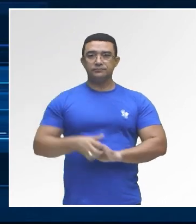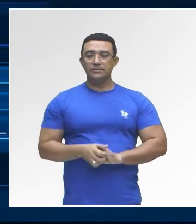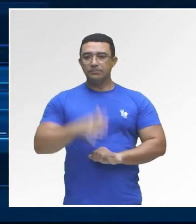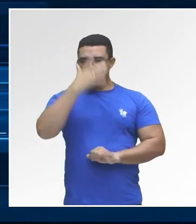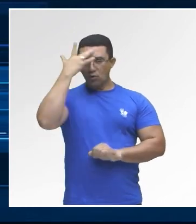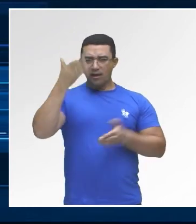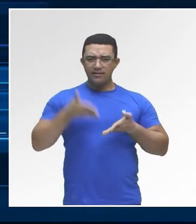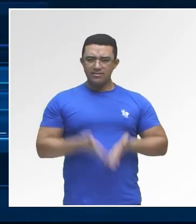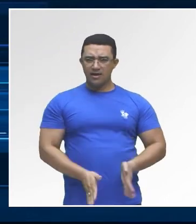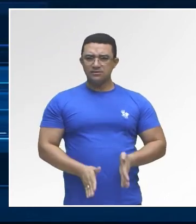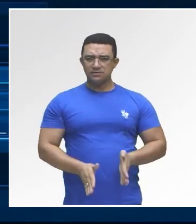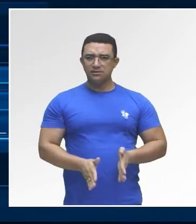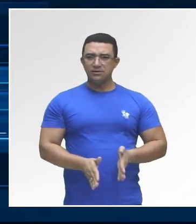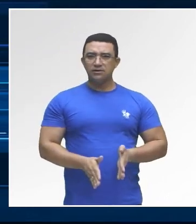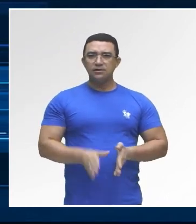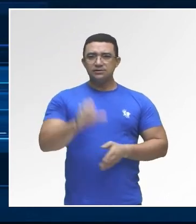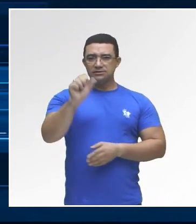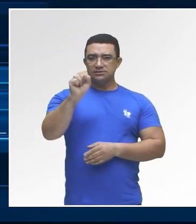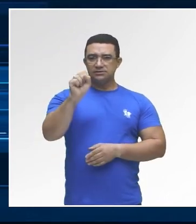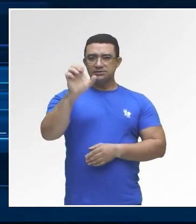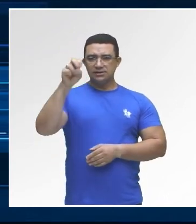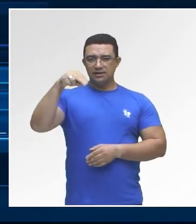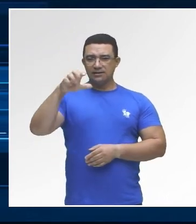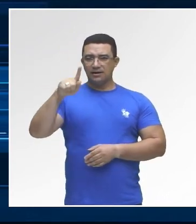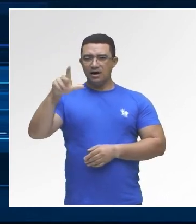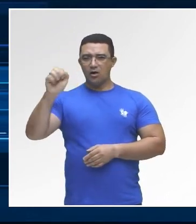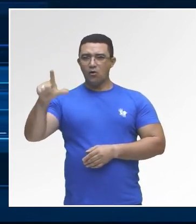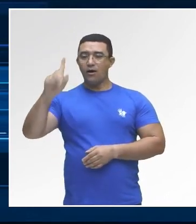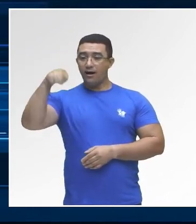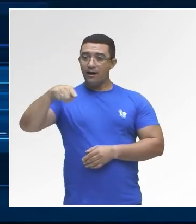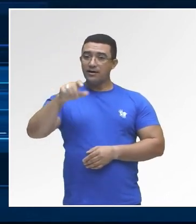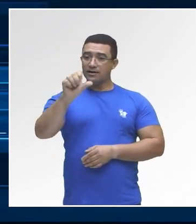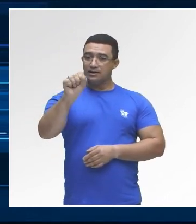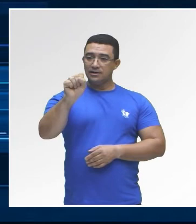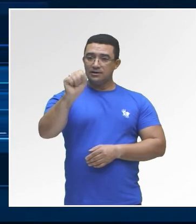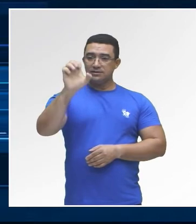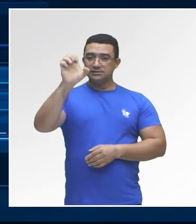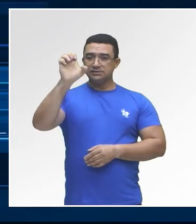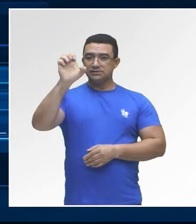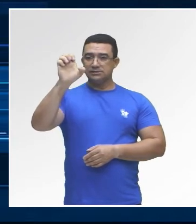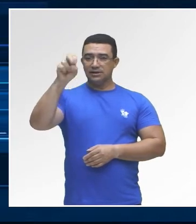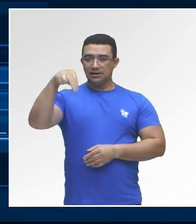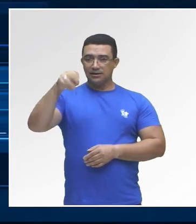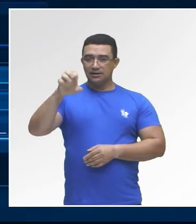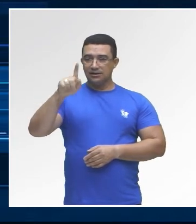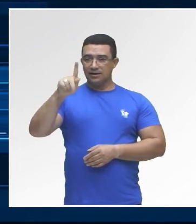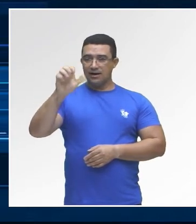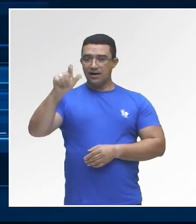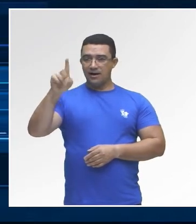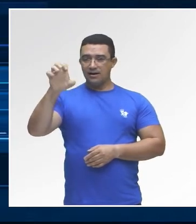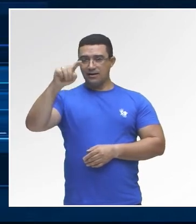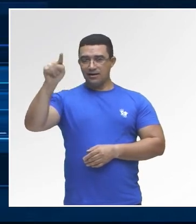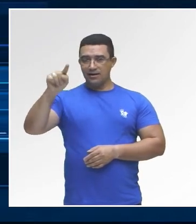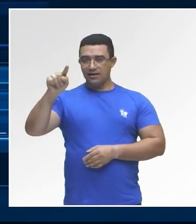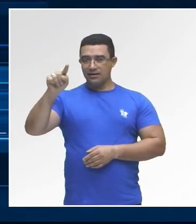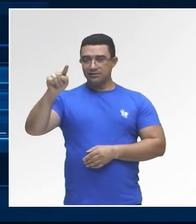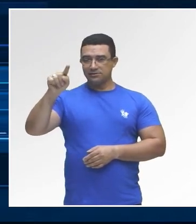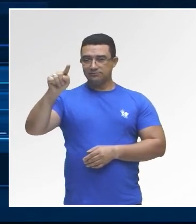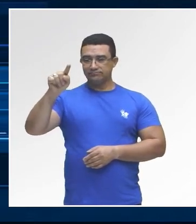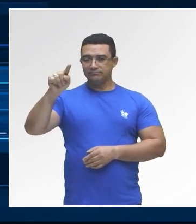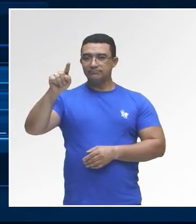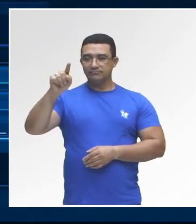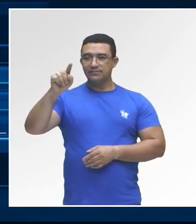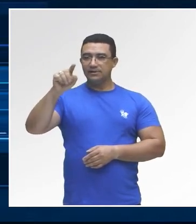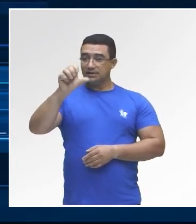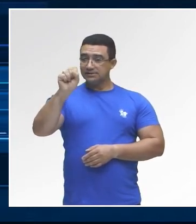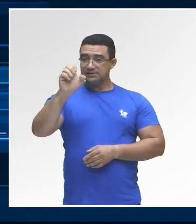lá. Senegalês, não é? E também ish, esse finalzinho ish, ó.